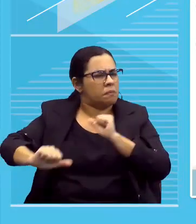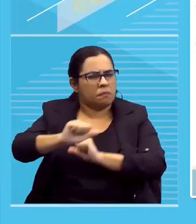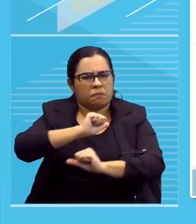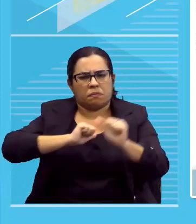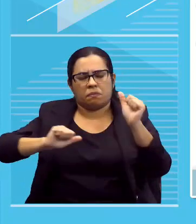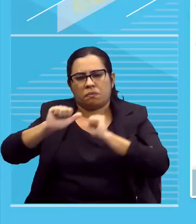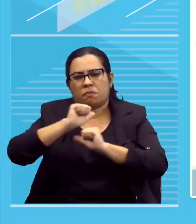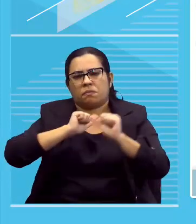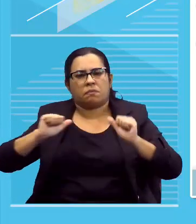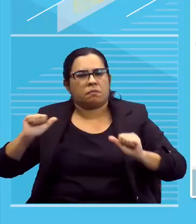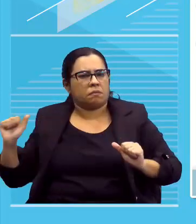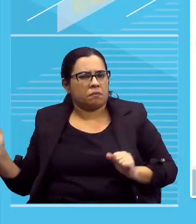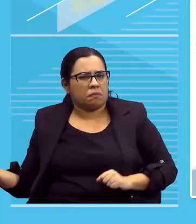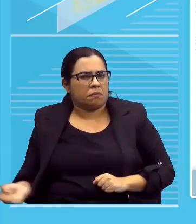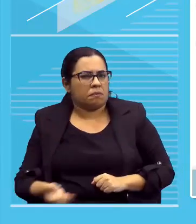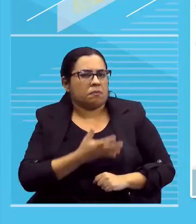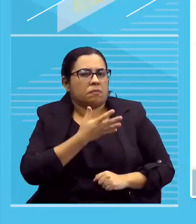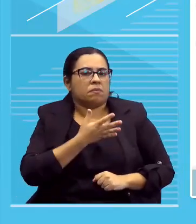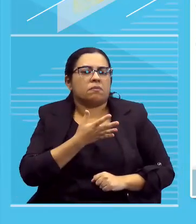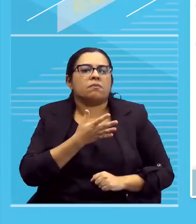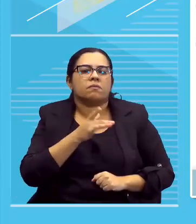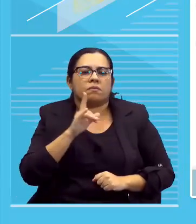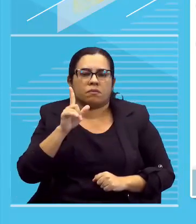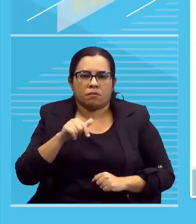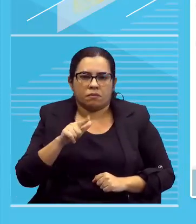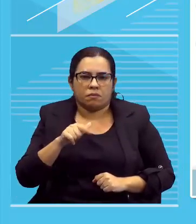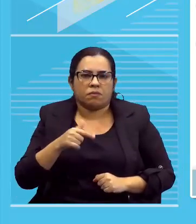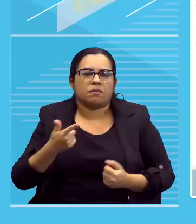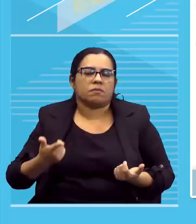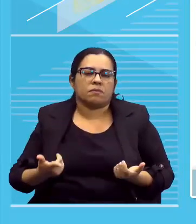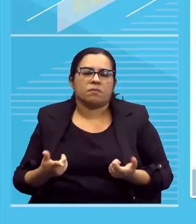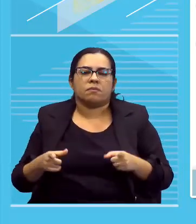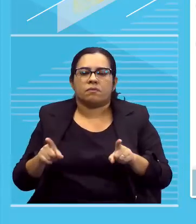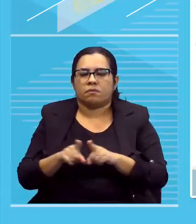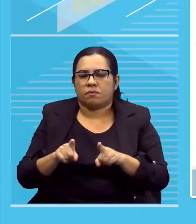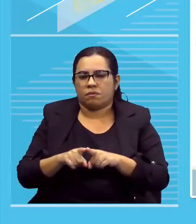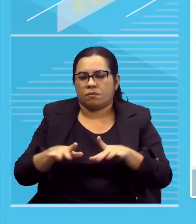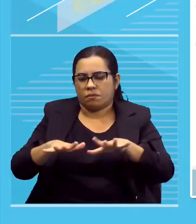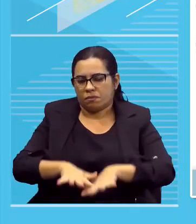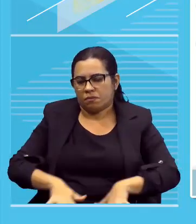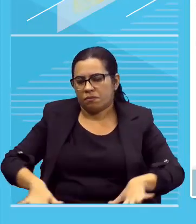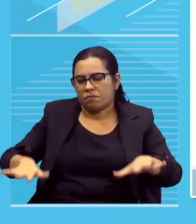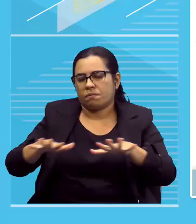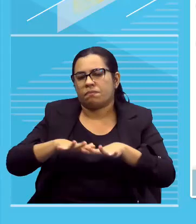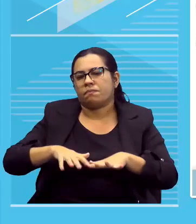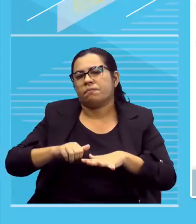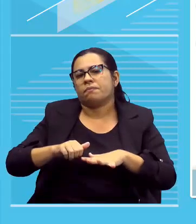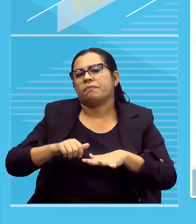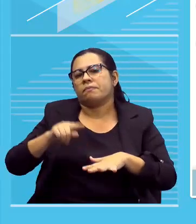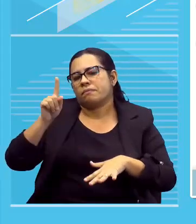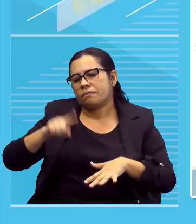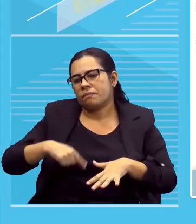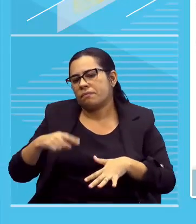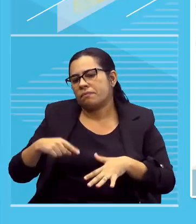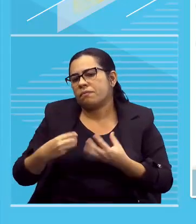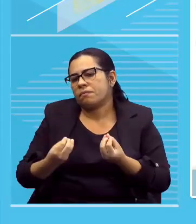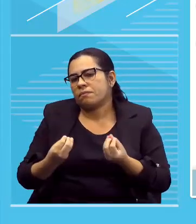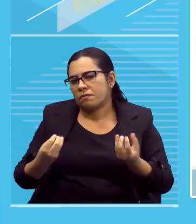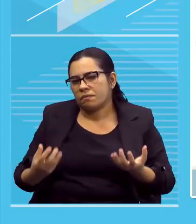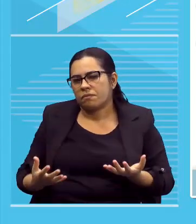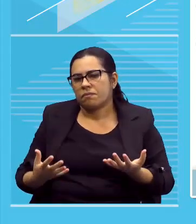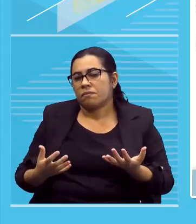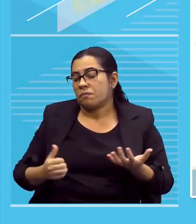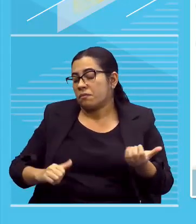transformando o homem e a natureza e é de forma